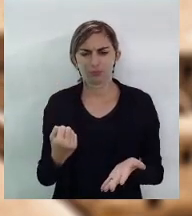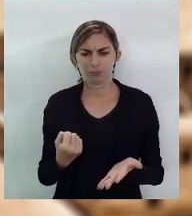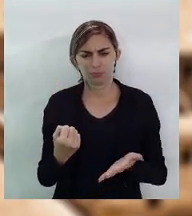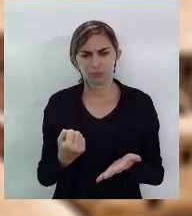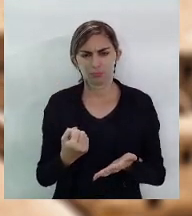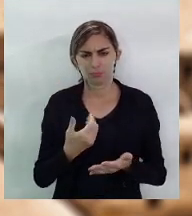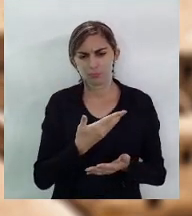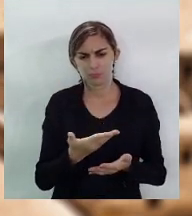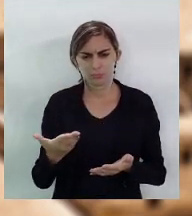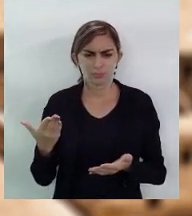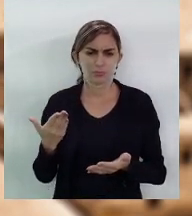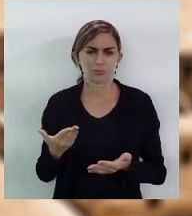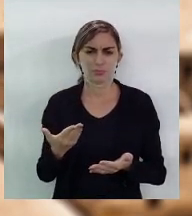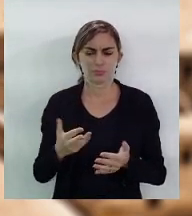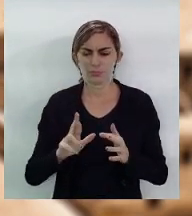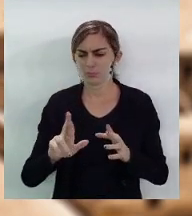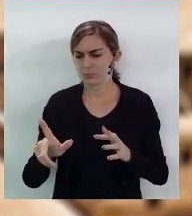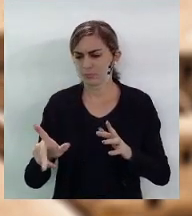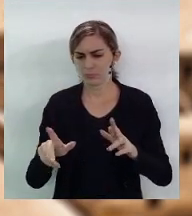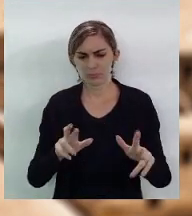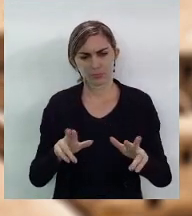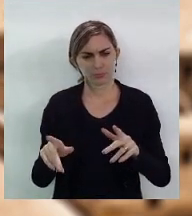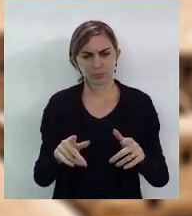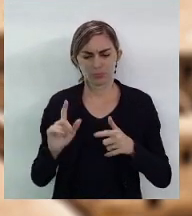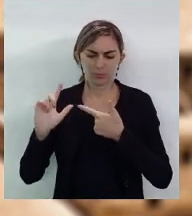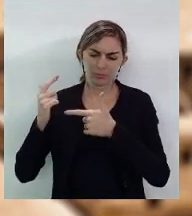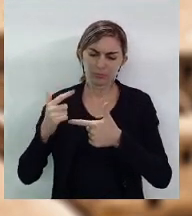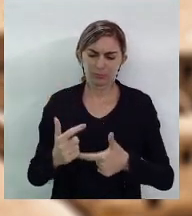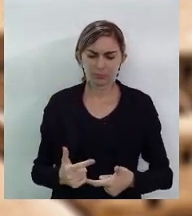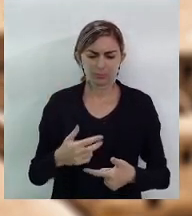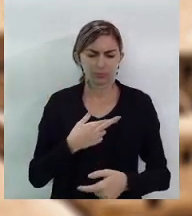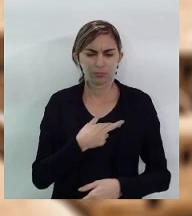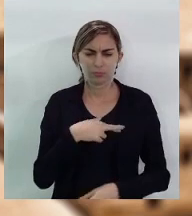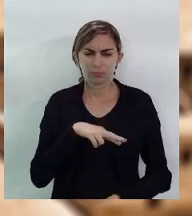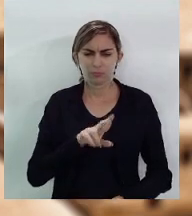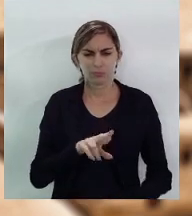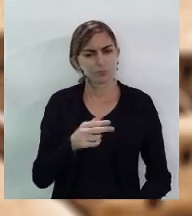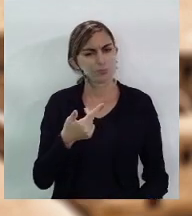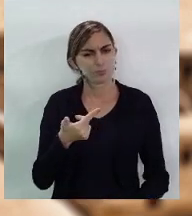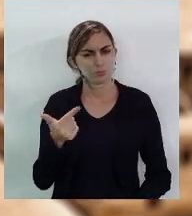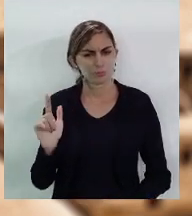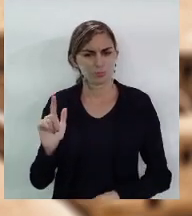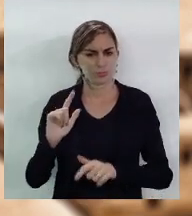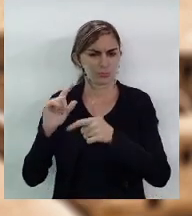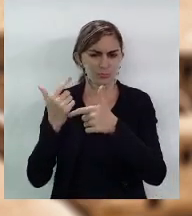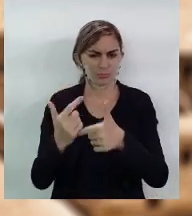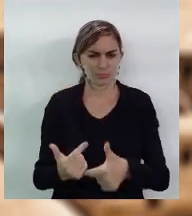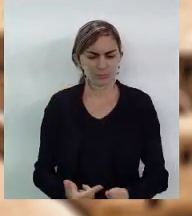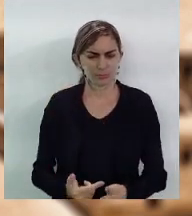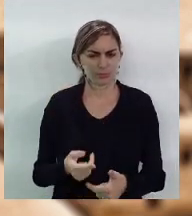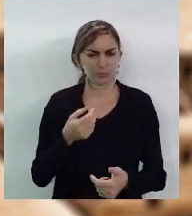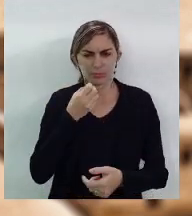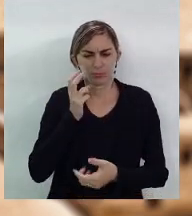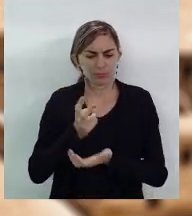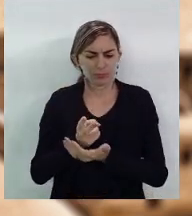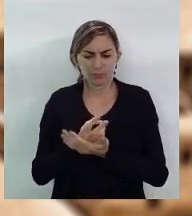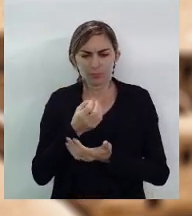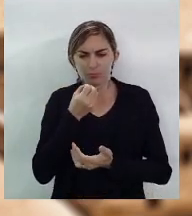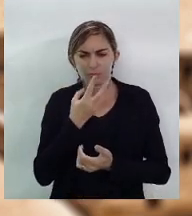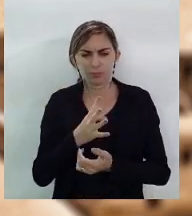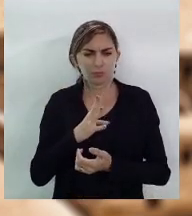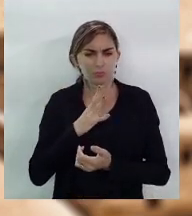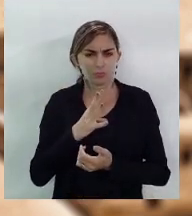aí aquilo que vai diferenciar essa tradição religiosa de outras tradições. É sempre bom